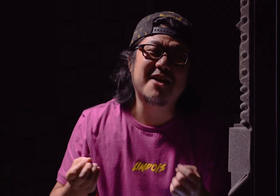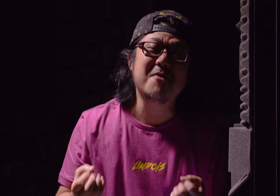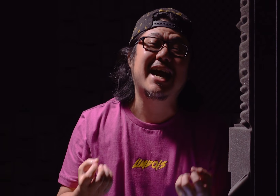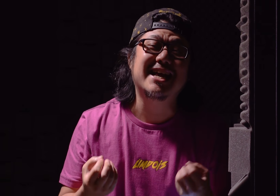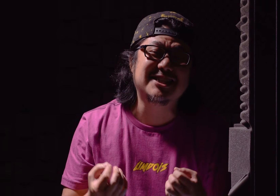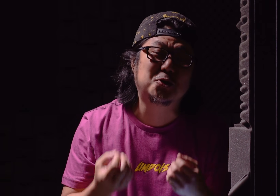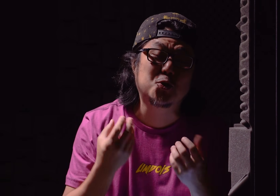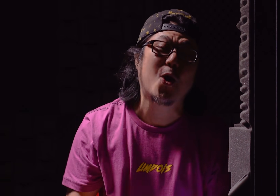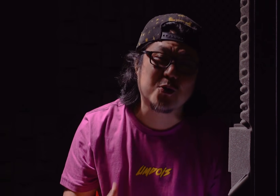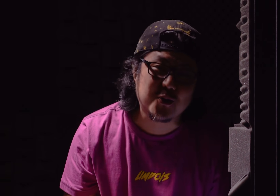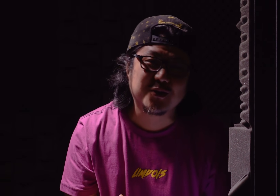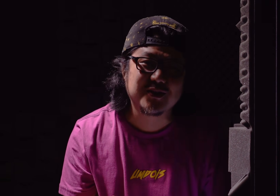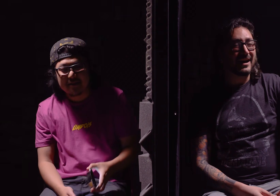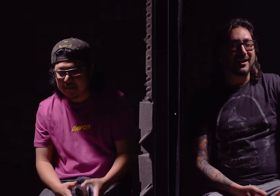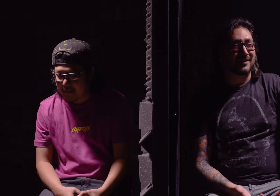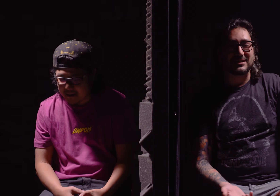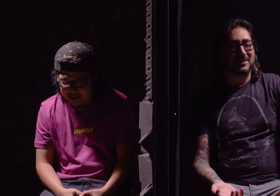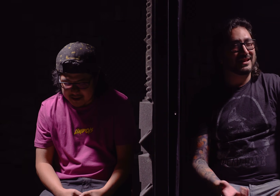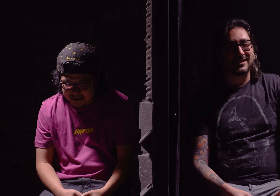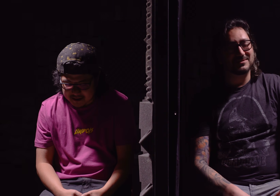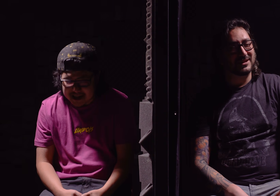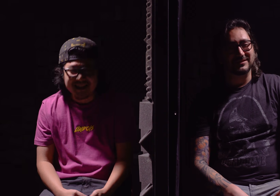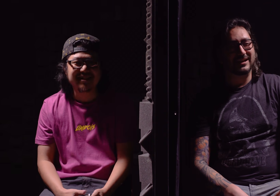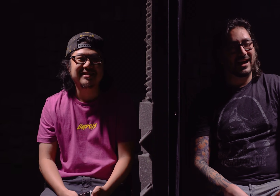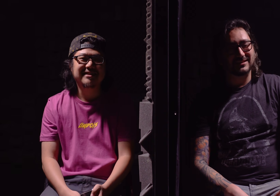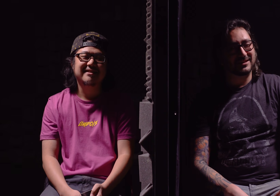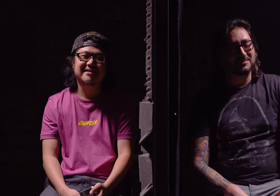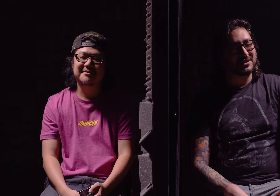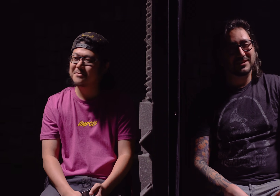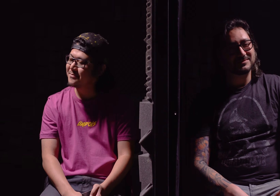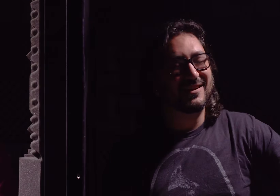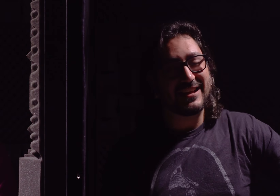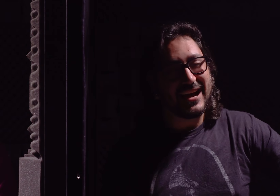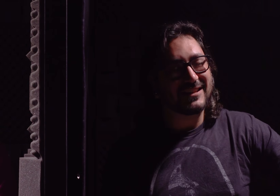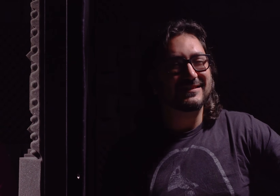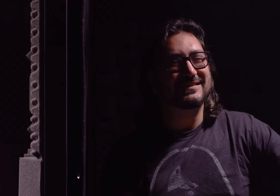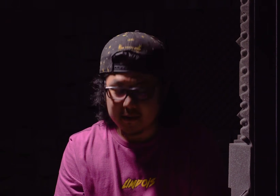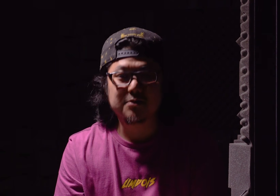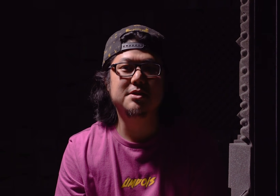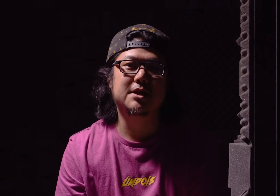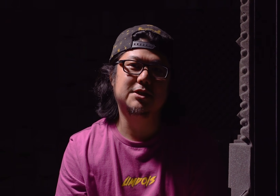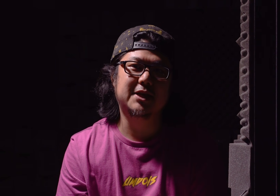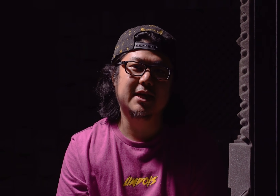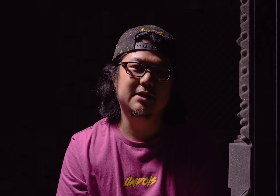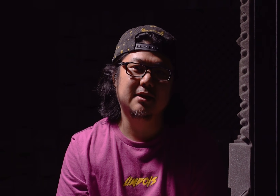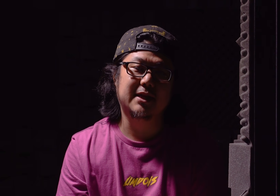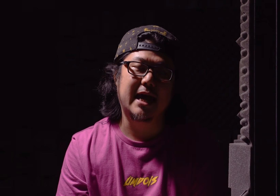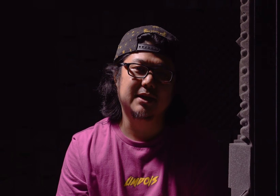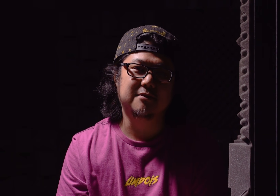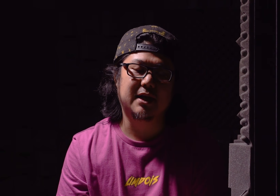Eu queria com cara de choro. Ah, cara, eu tava chapadaço, mano. Em casa, trampando. Eu li errado. São as coisas que a gente